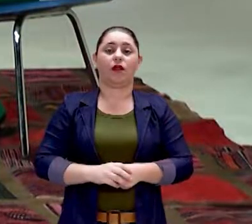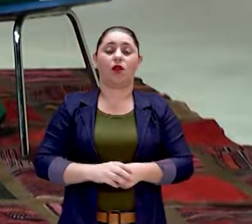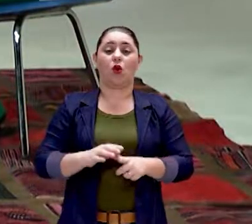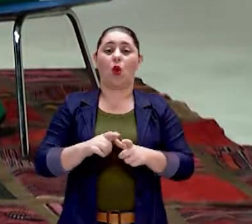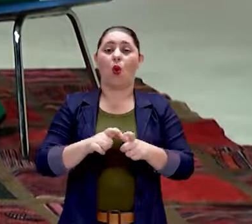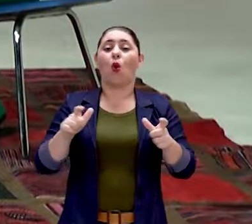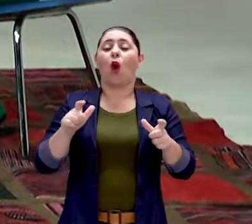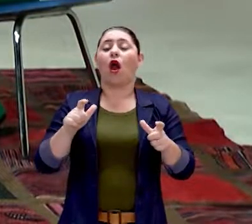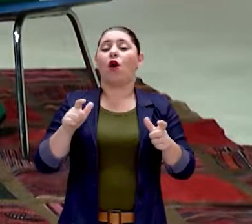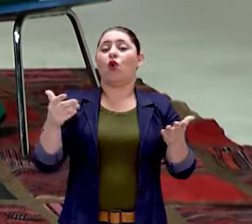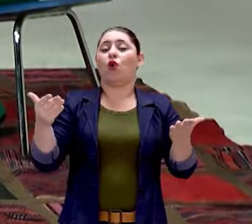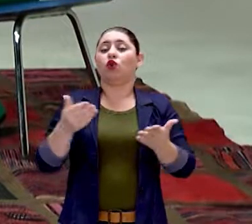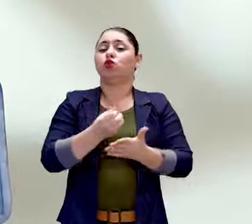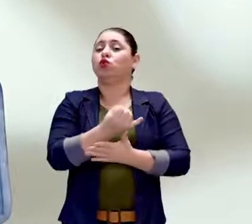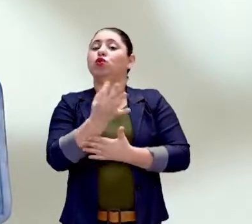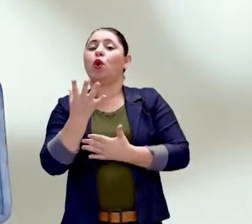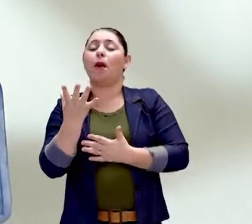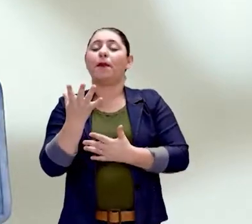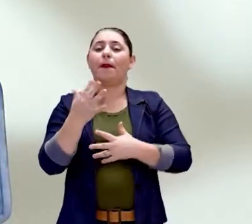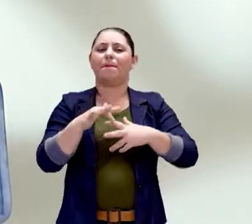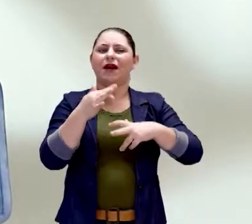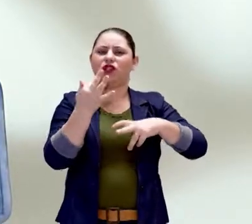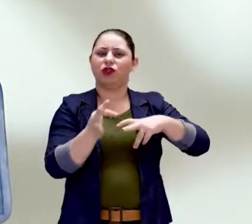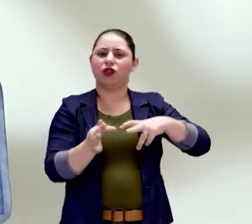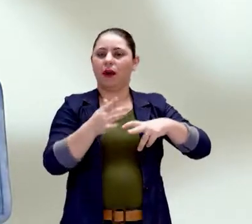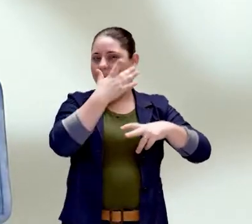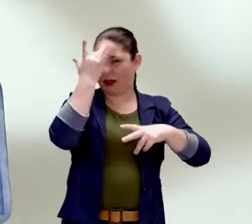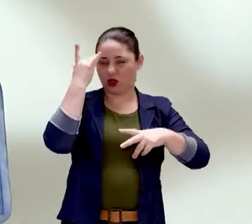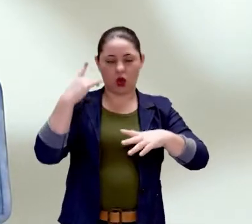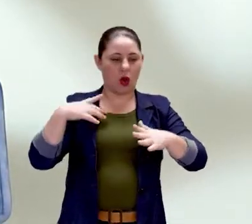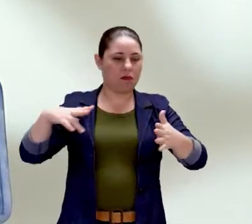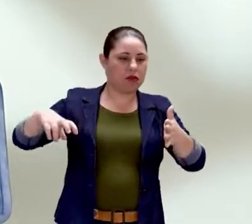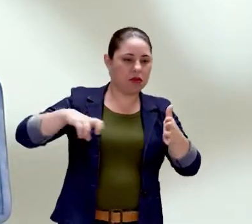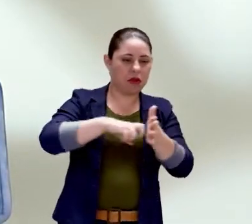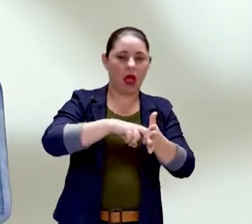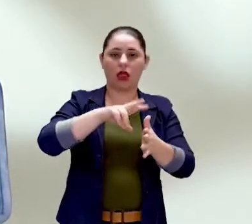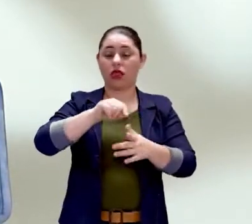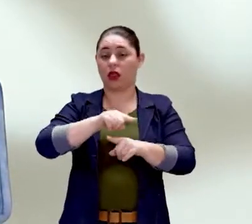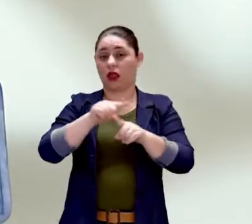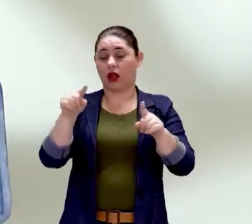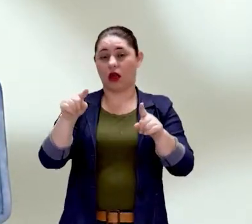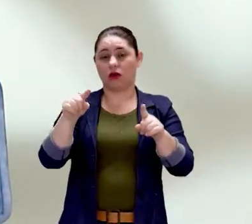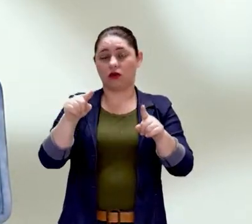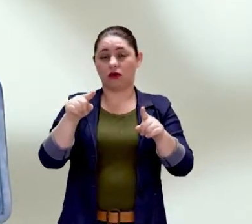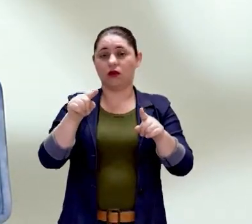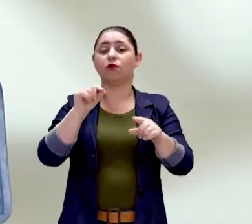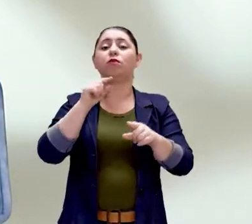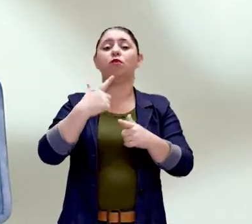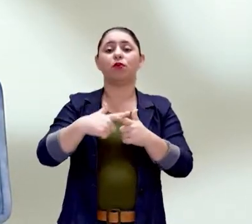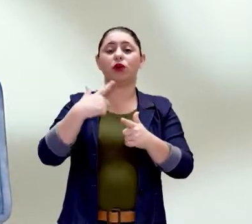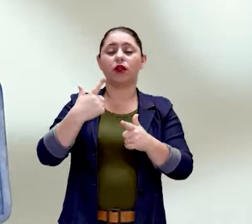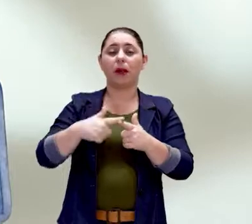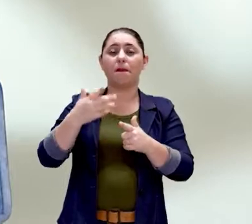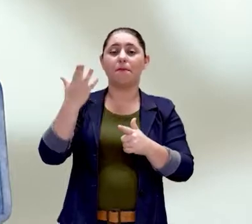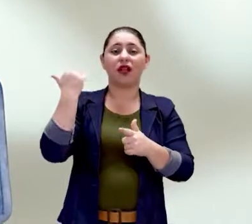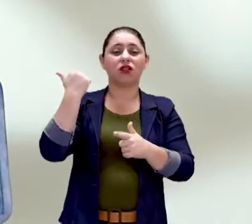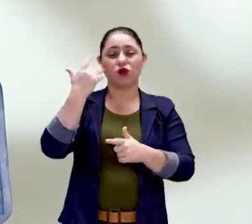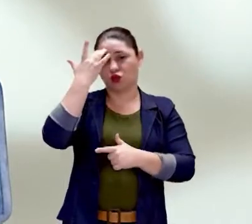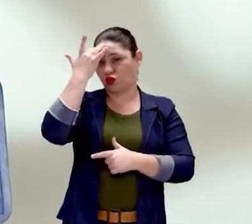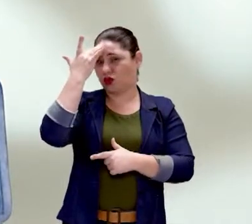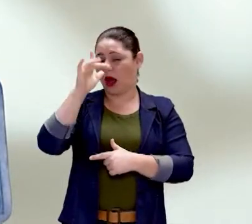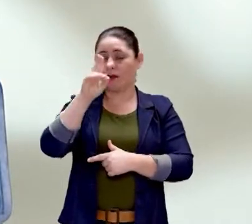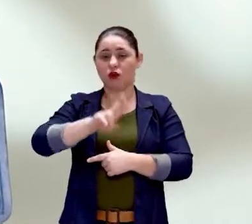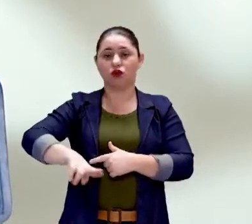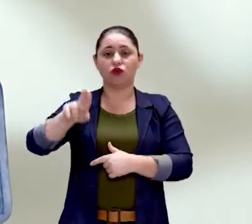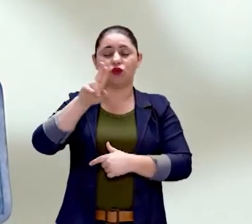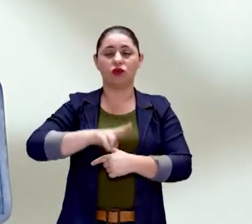o maior índice de lesão hoje não é porque a pessoa sofre acidente ou porque machuca, e sim pelo mau uso de